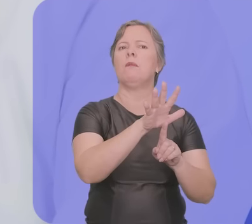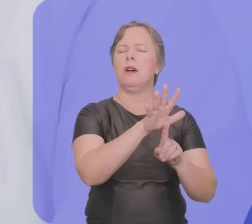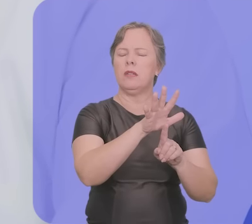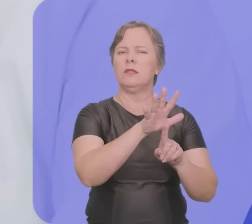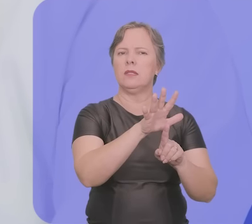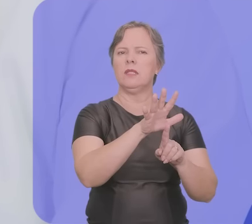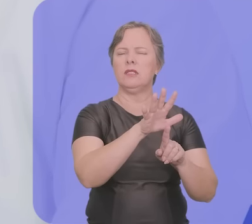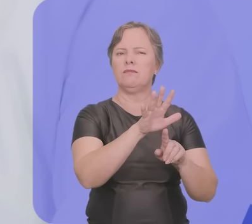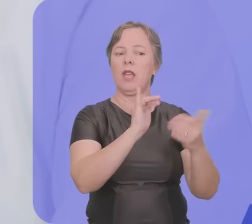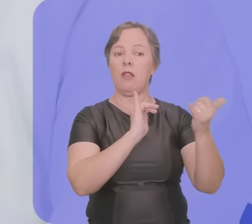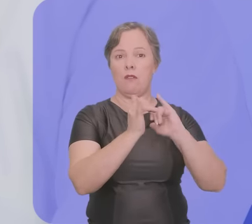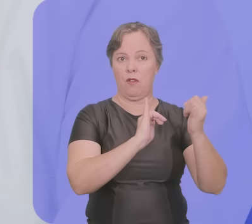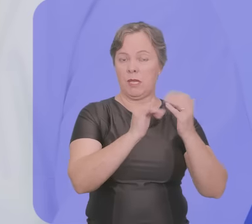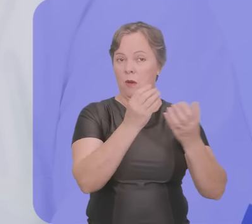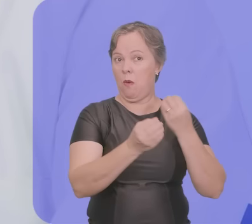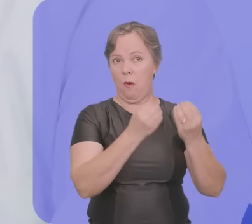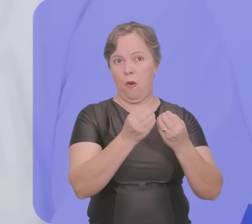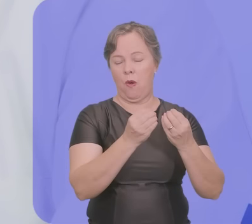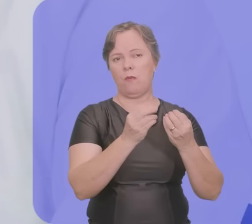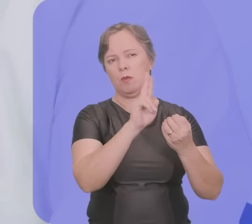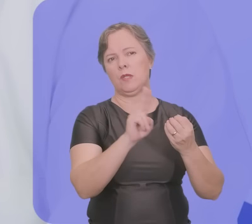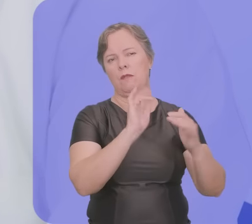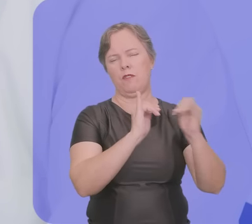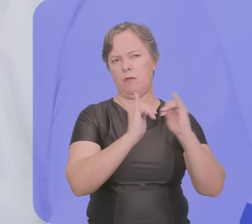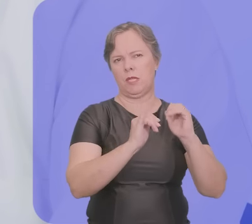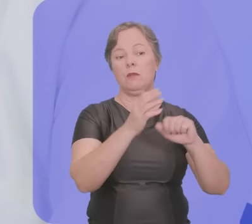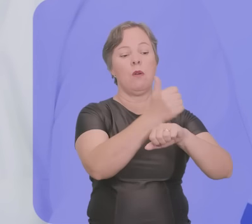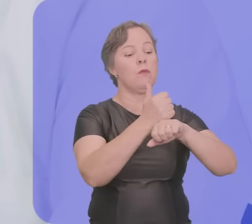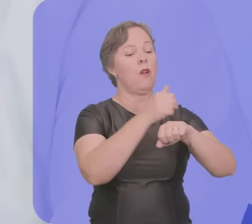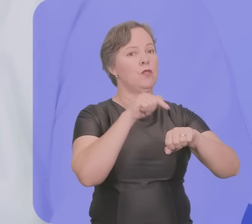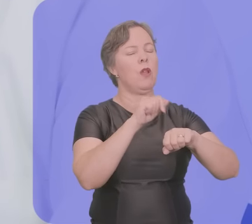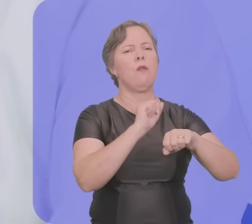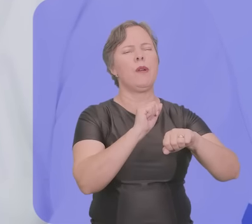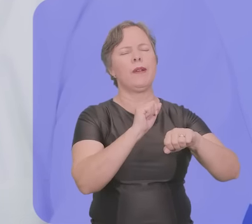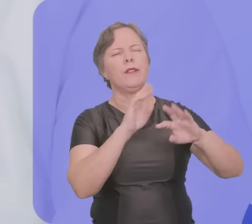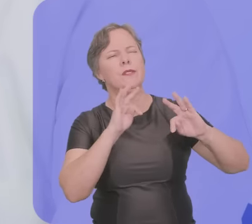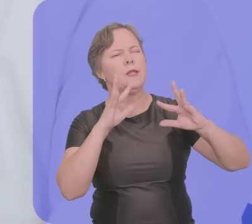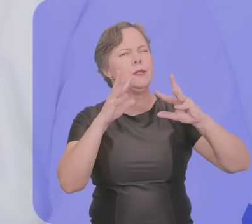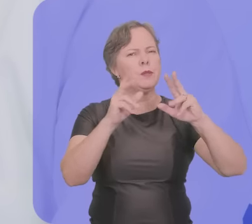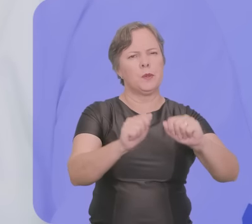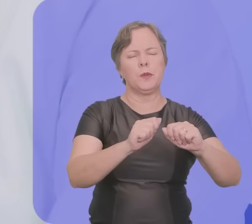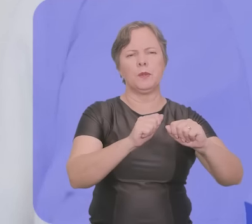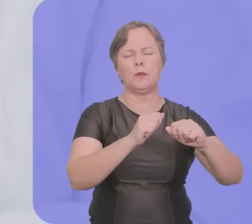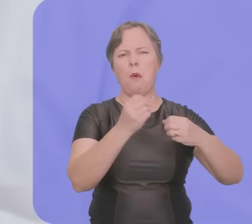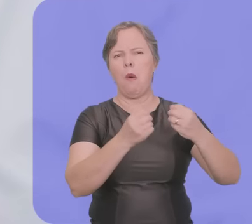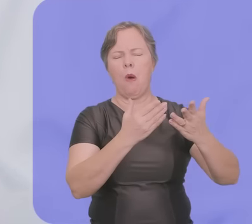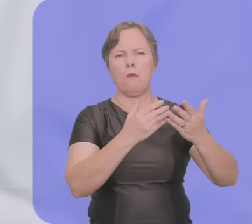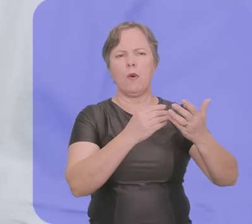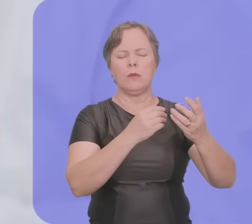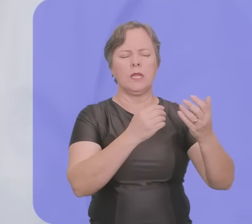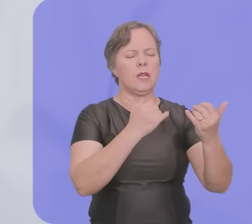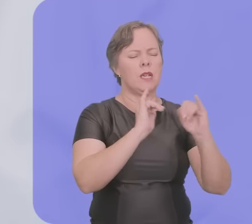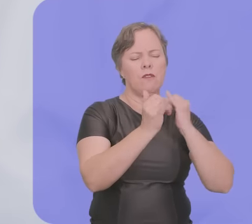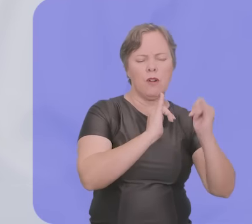determinada informação. Então, esse profissional ele vai fazer todo o processo de transformação,